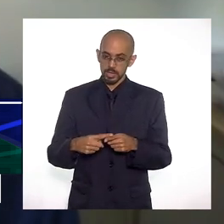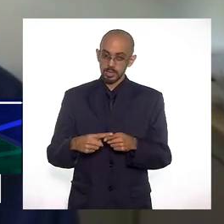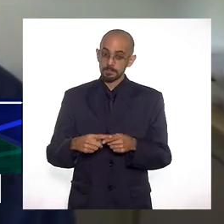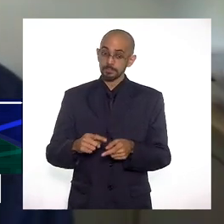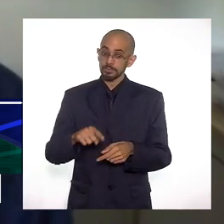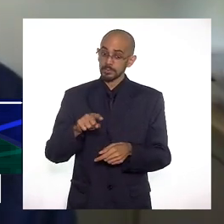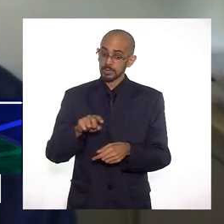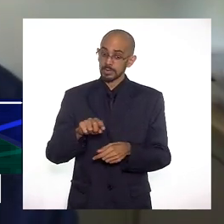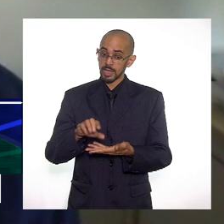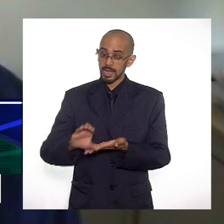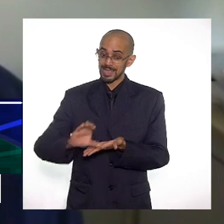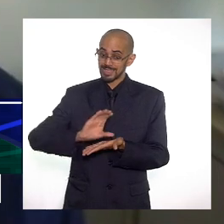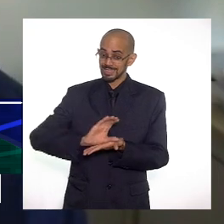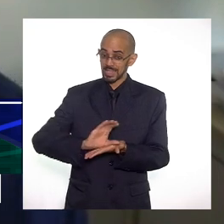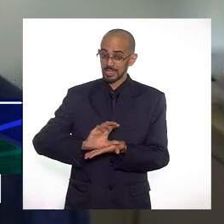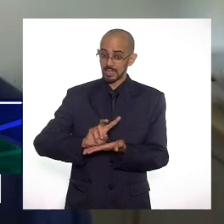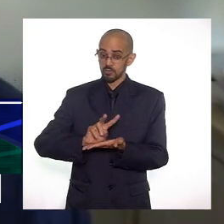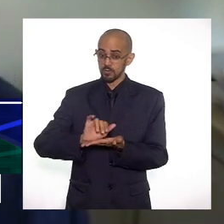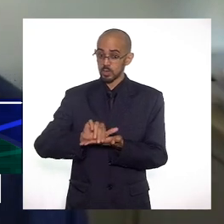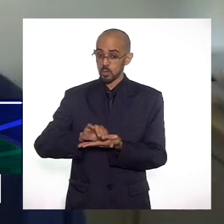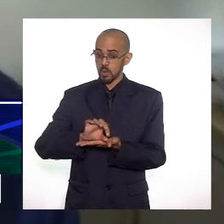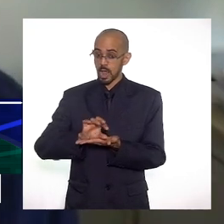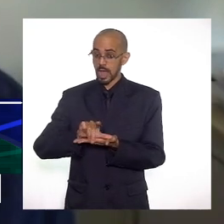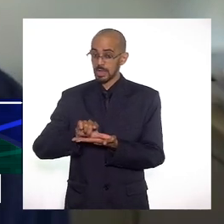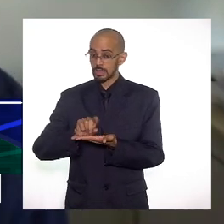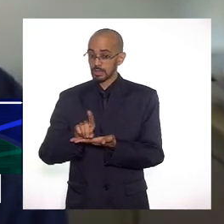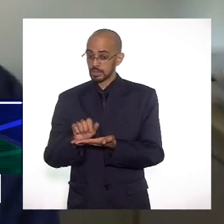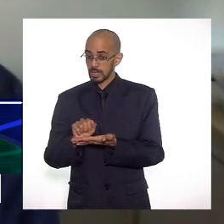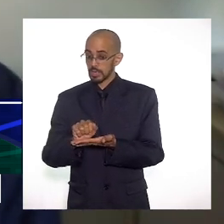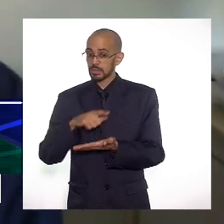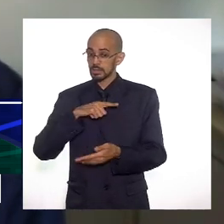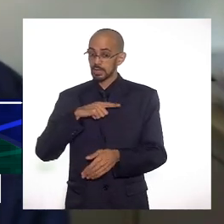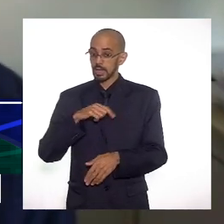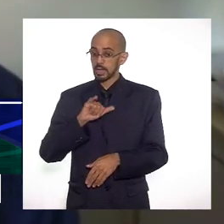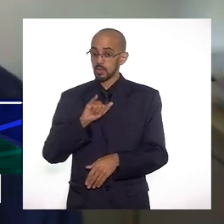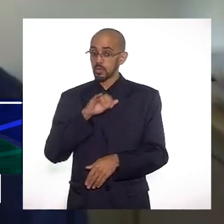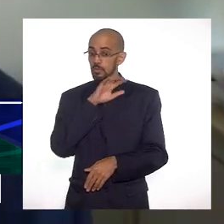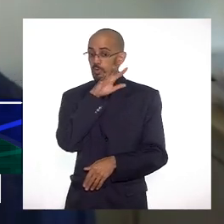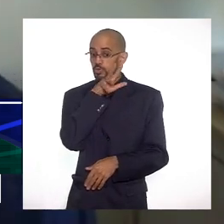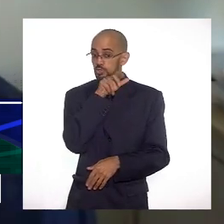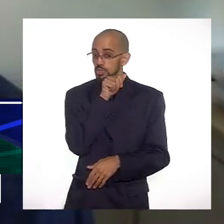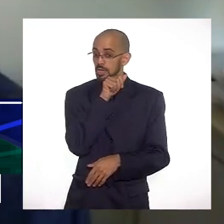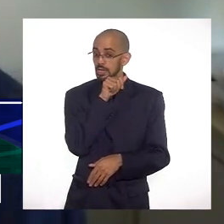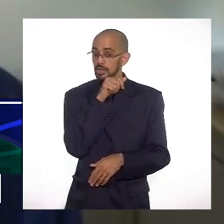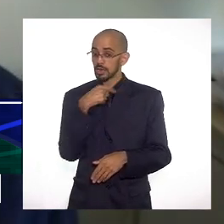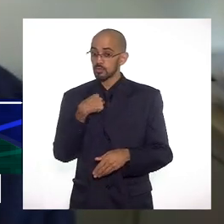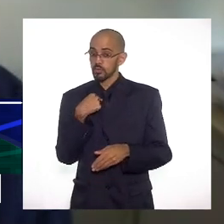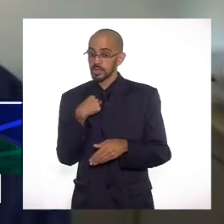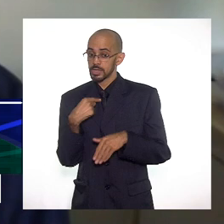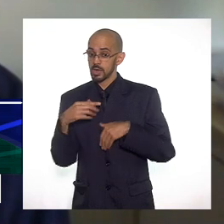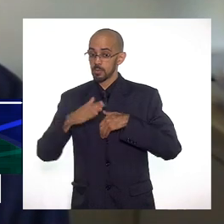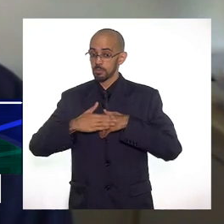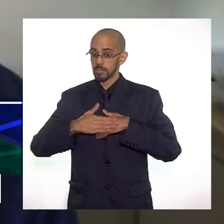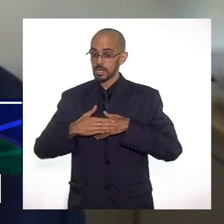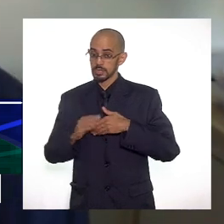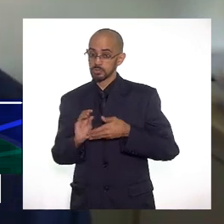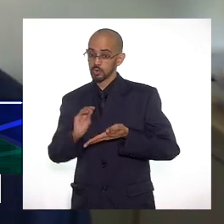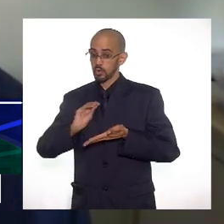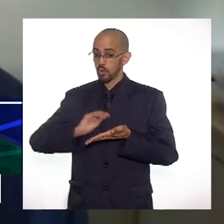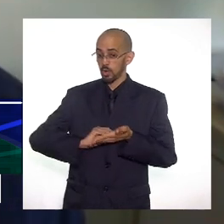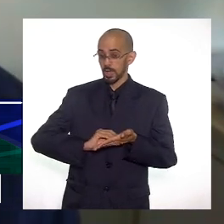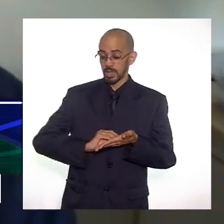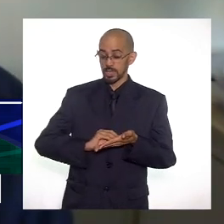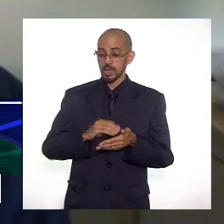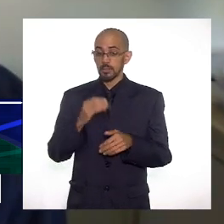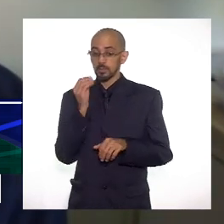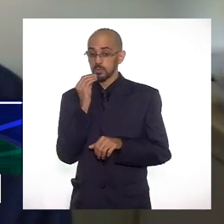vinculadas, o imposto de renda, porque foi uma inclusão de minha autoria, poderia contabilizar